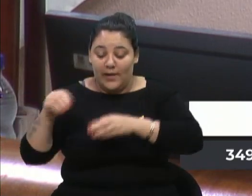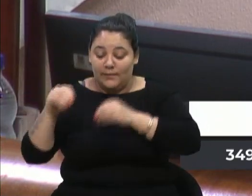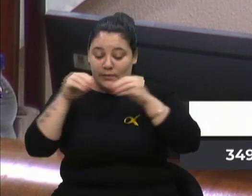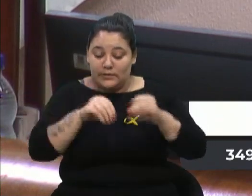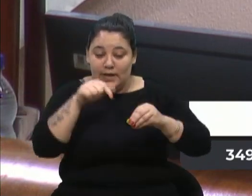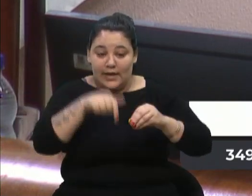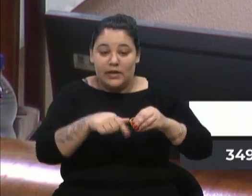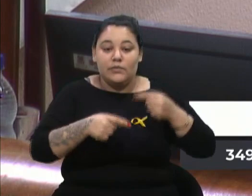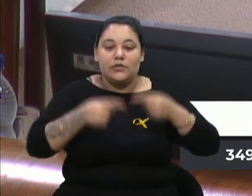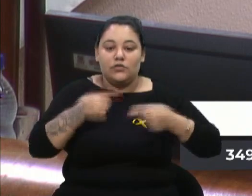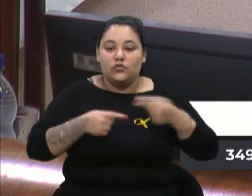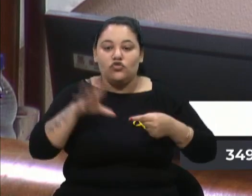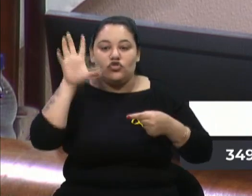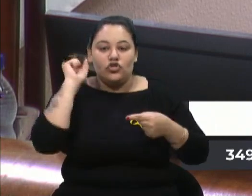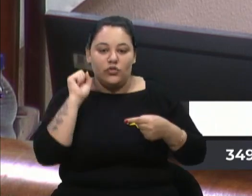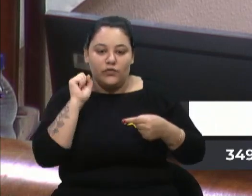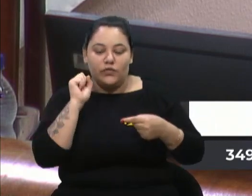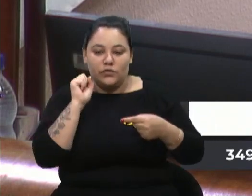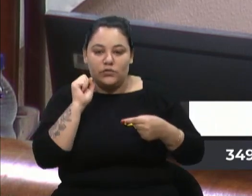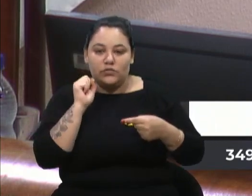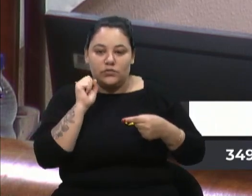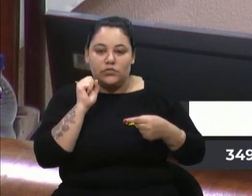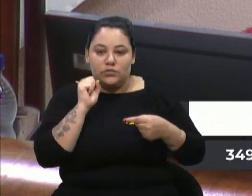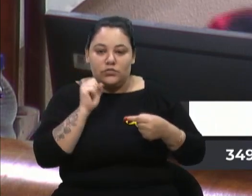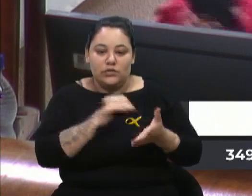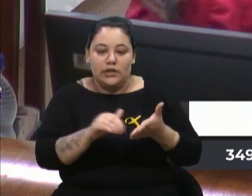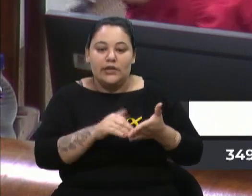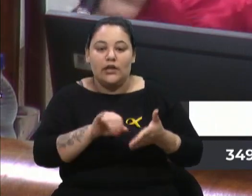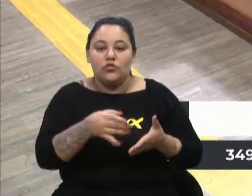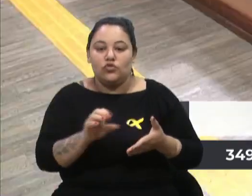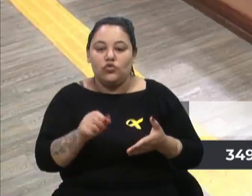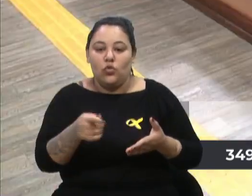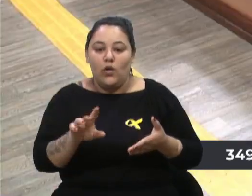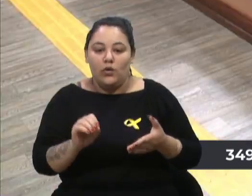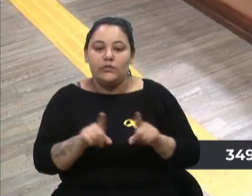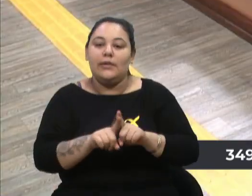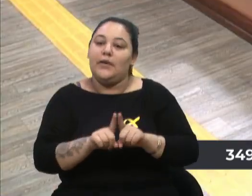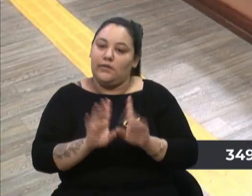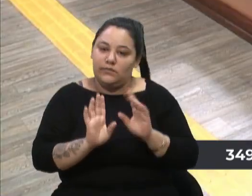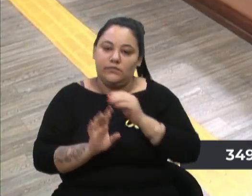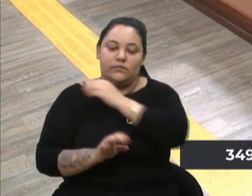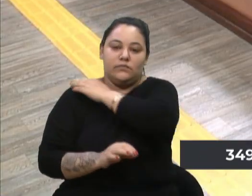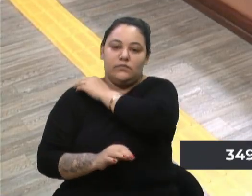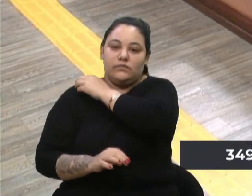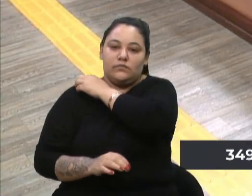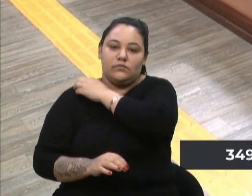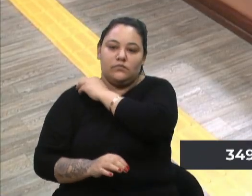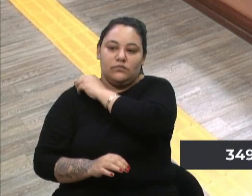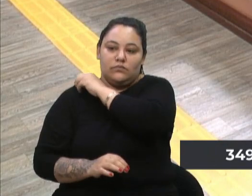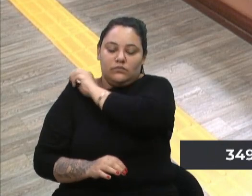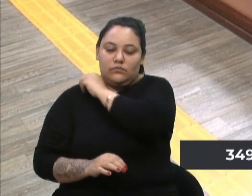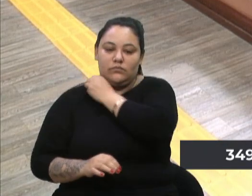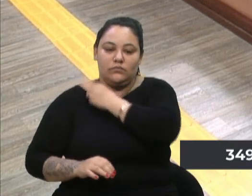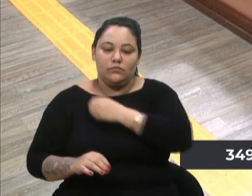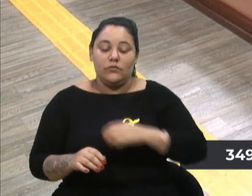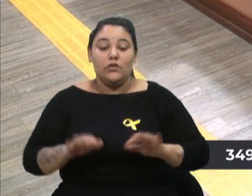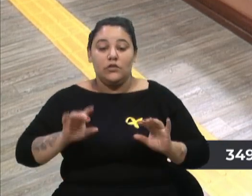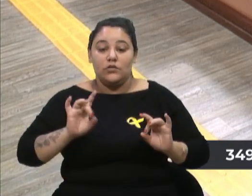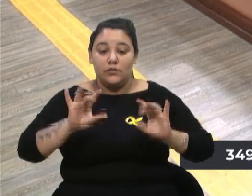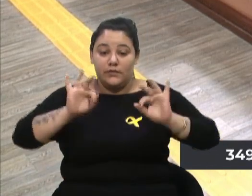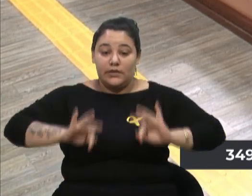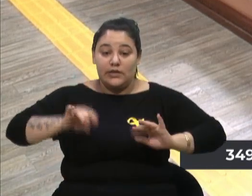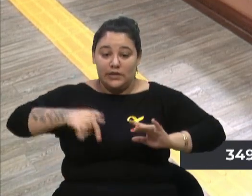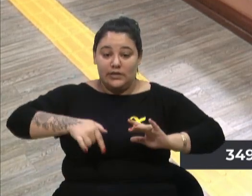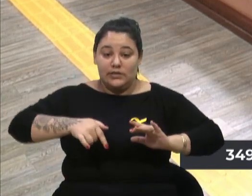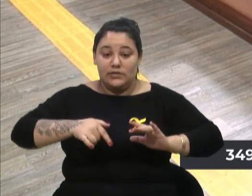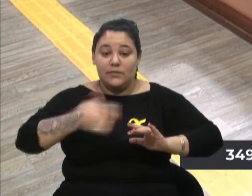a manifestação já do secretário do Meio Ambiente, João Ues. Só para terminar, esse processo todo começou com